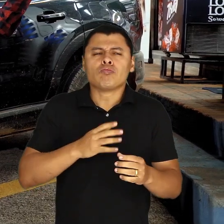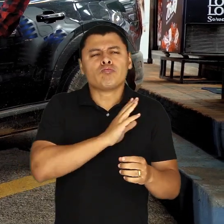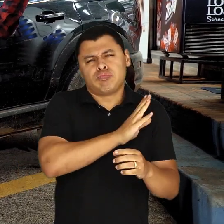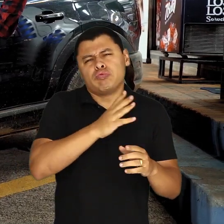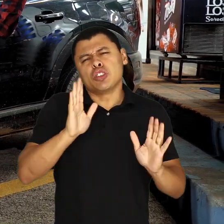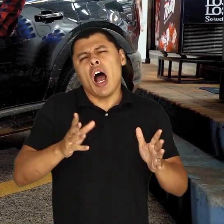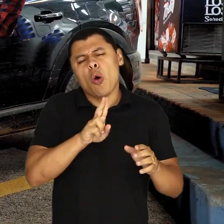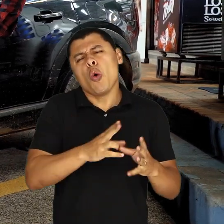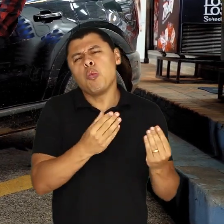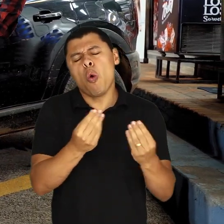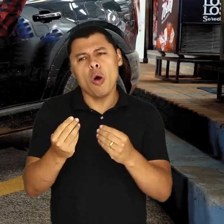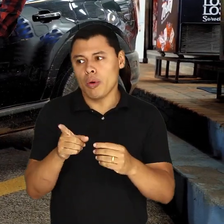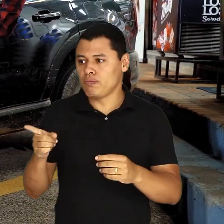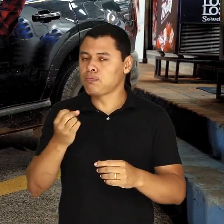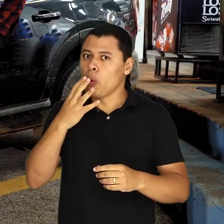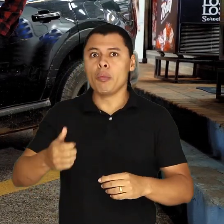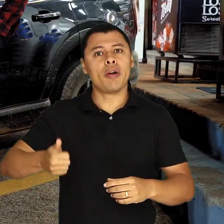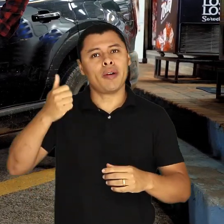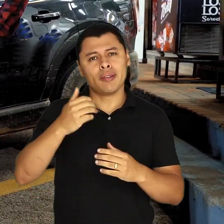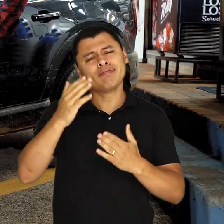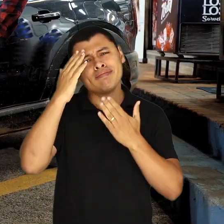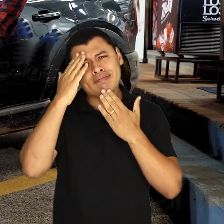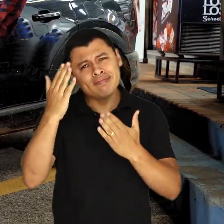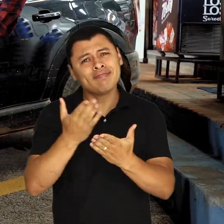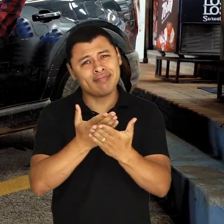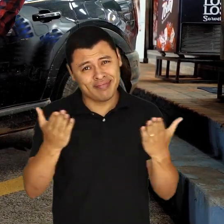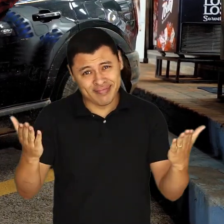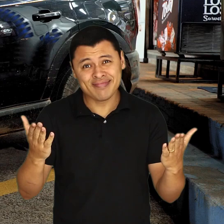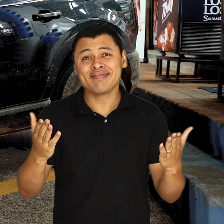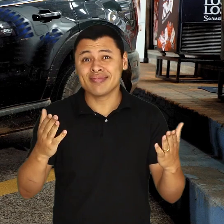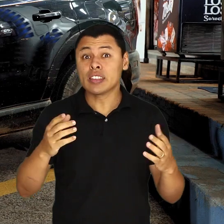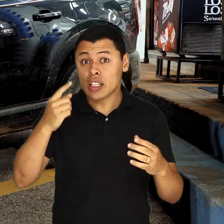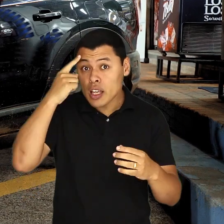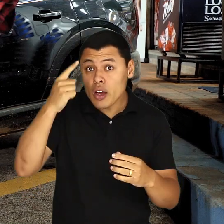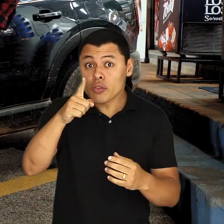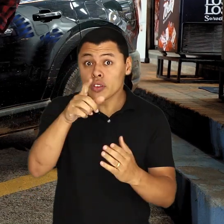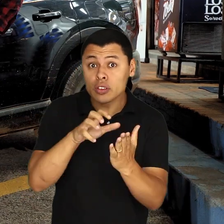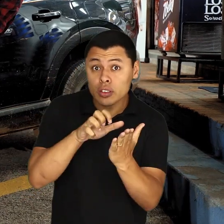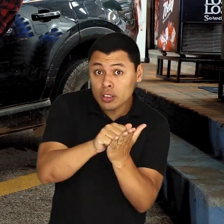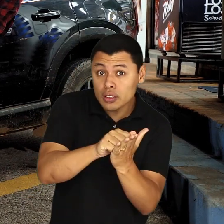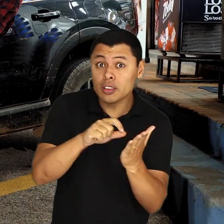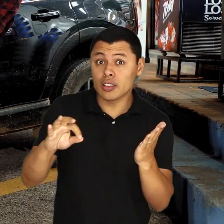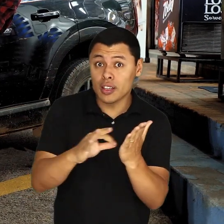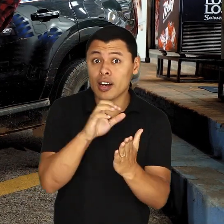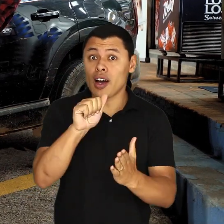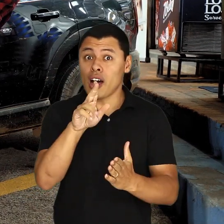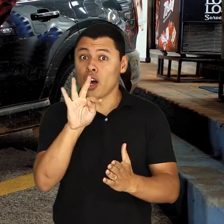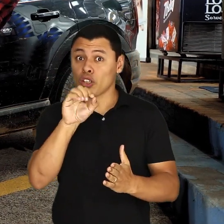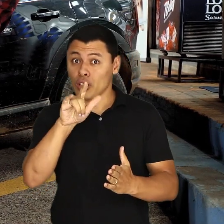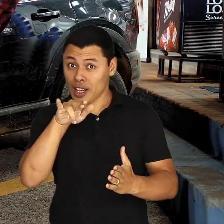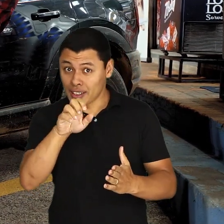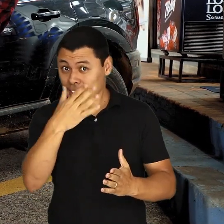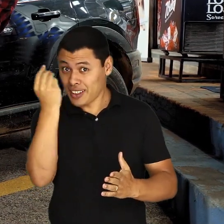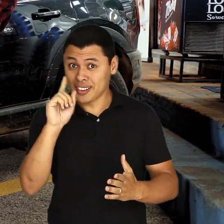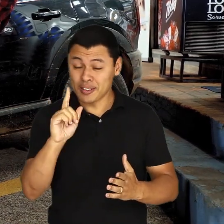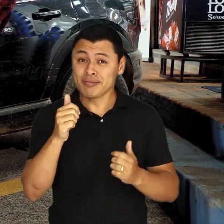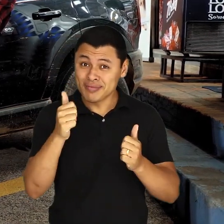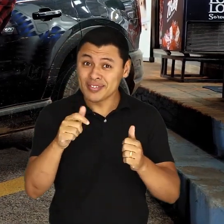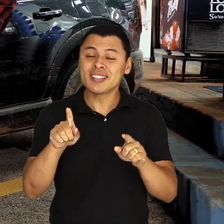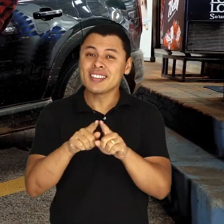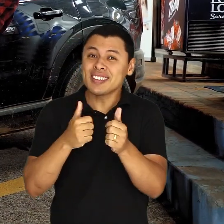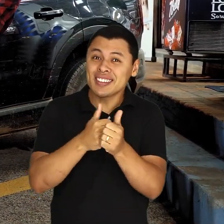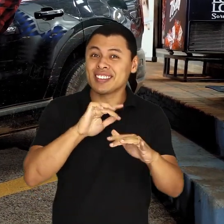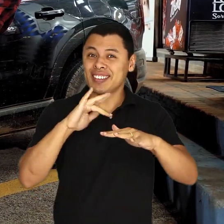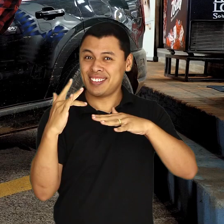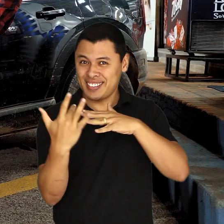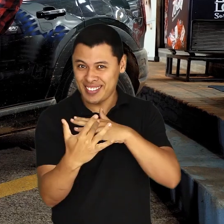tempos, sem dúvida nenhuma. Então é isso, pessoal. Agradeço a audiência de vocês. Lembrando, se você não é assinante ainda do canal Autoline, assine e acompanhe a gente